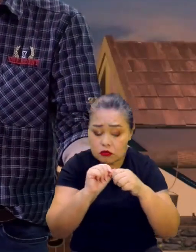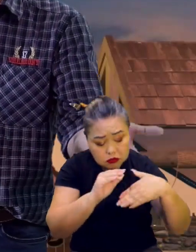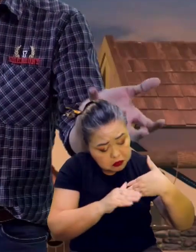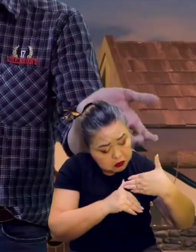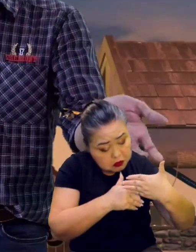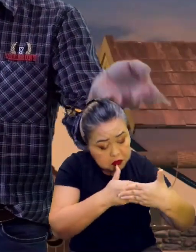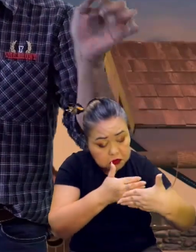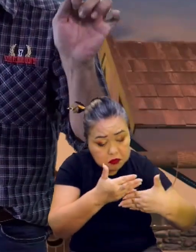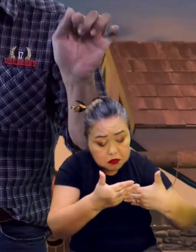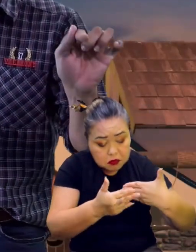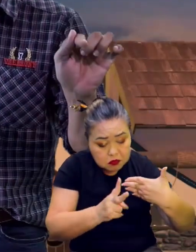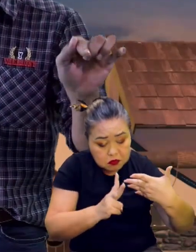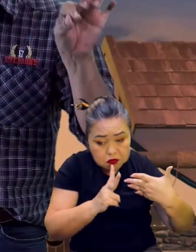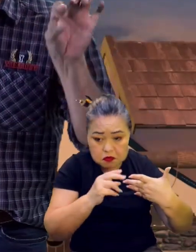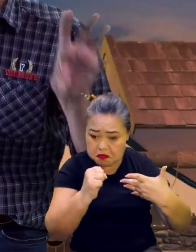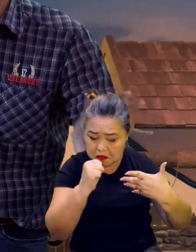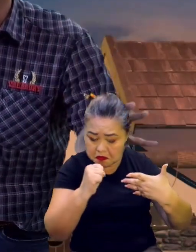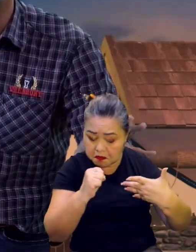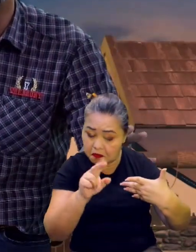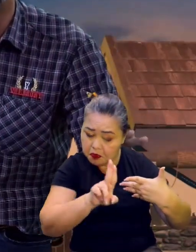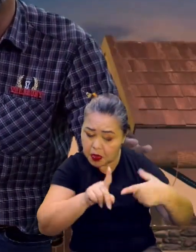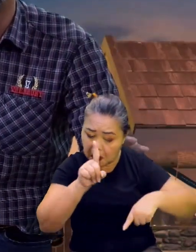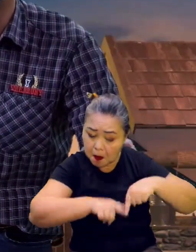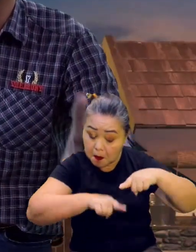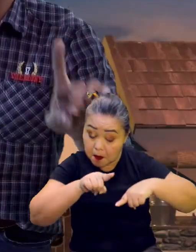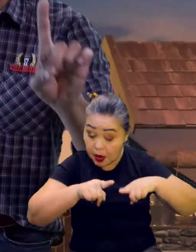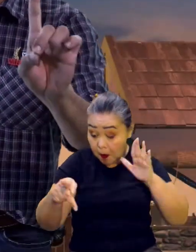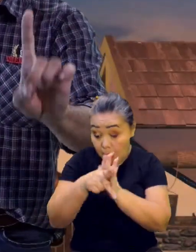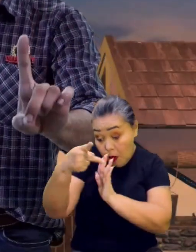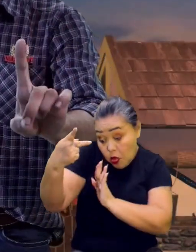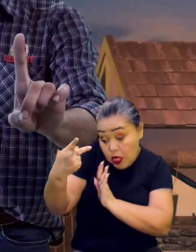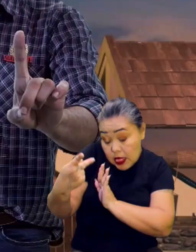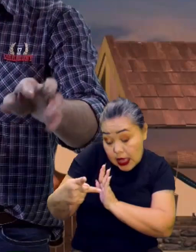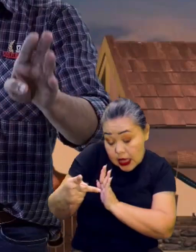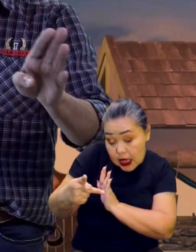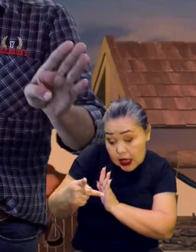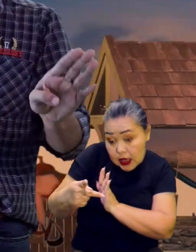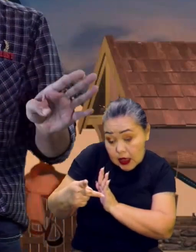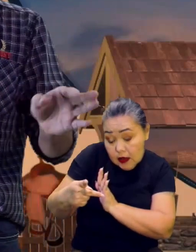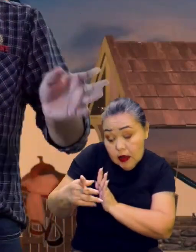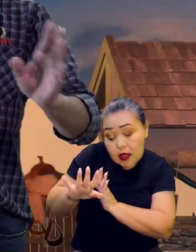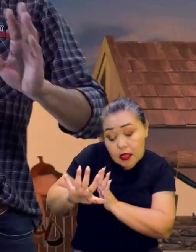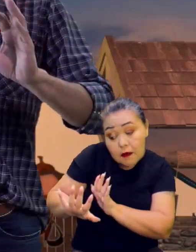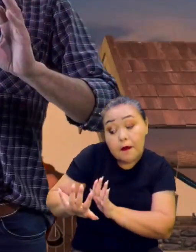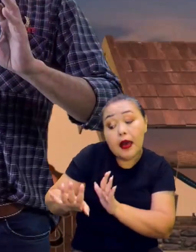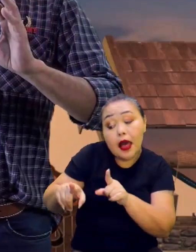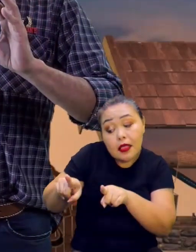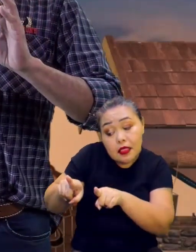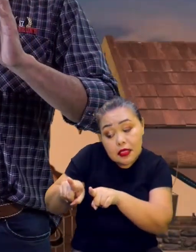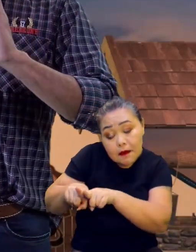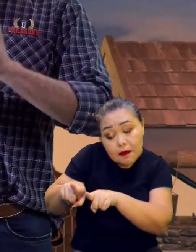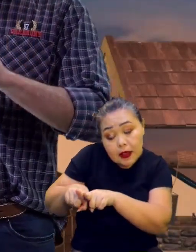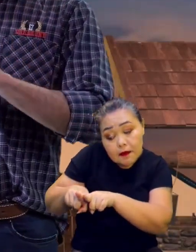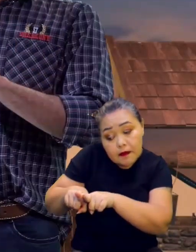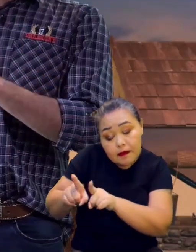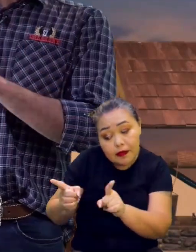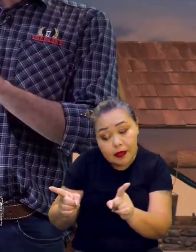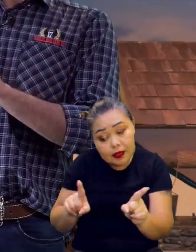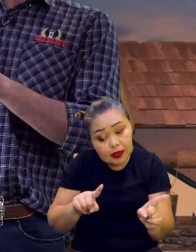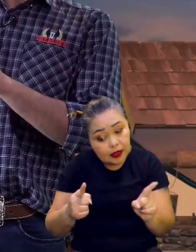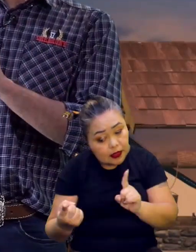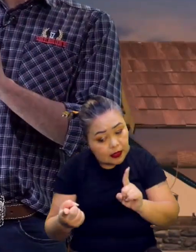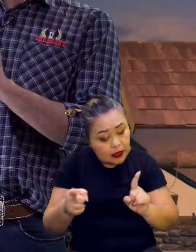de potencializar aquele produto nativo, não deixando de fora, colocando